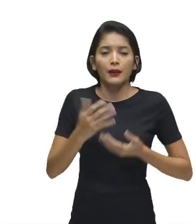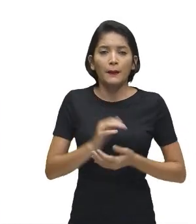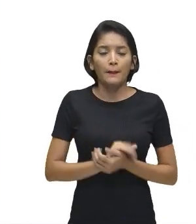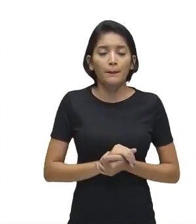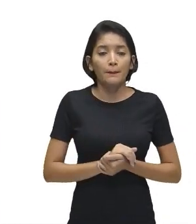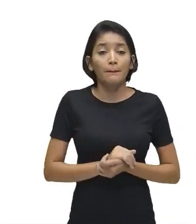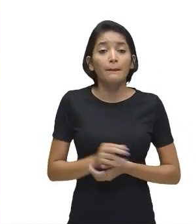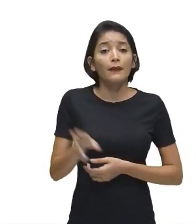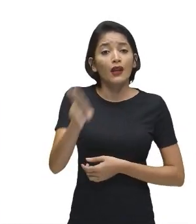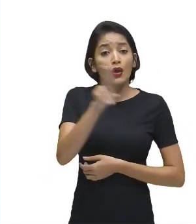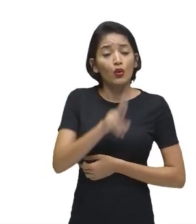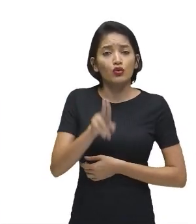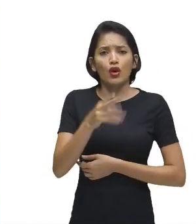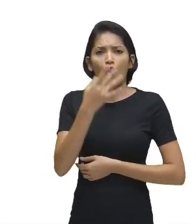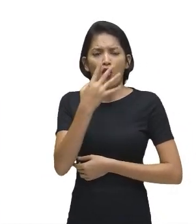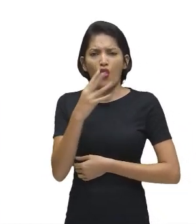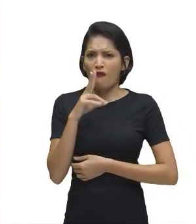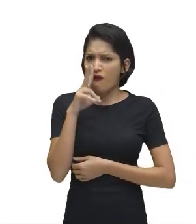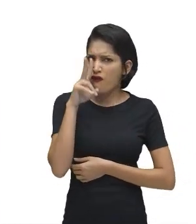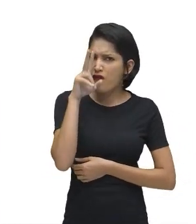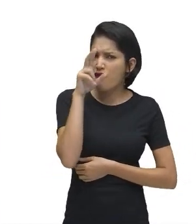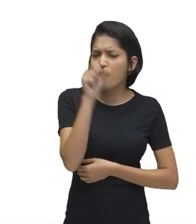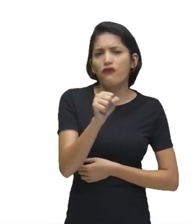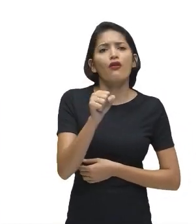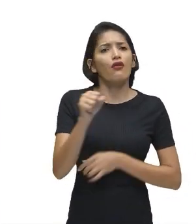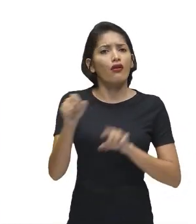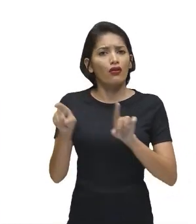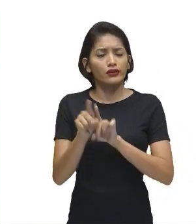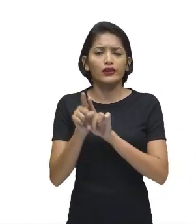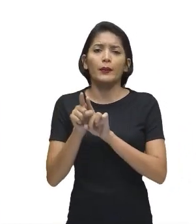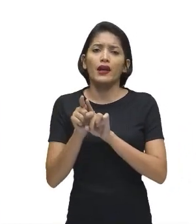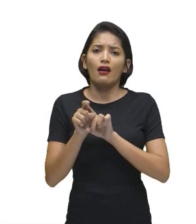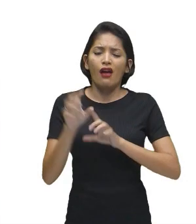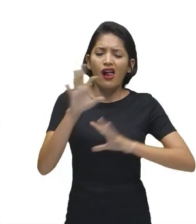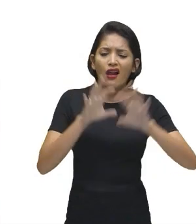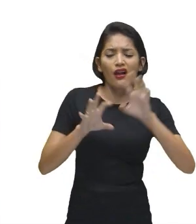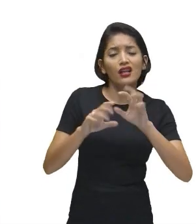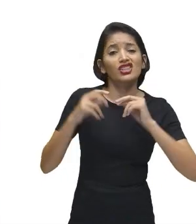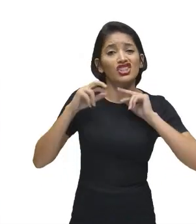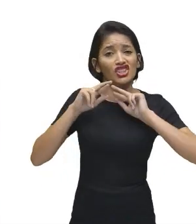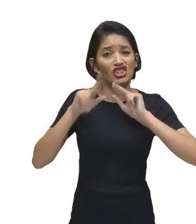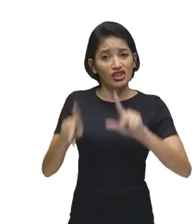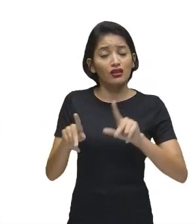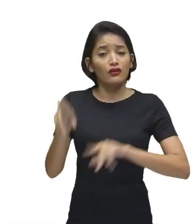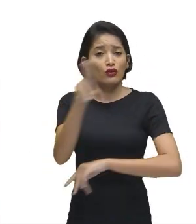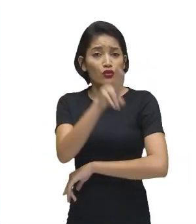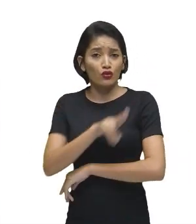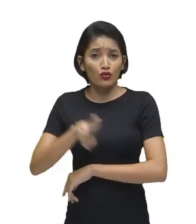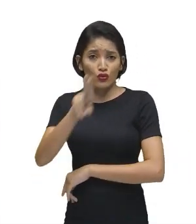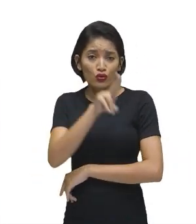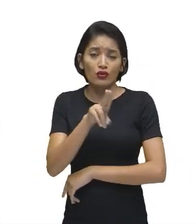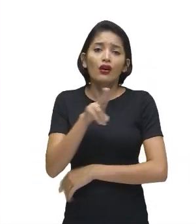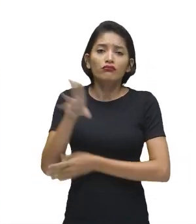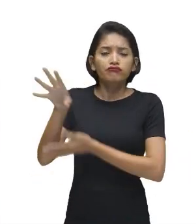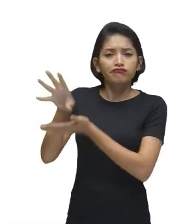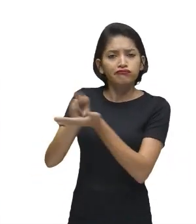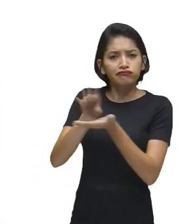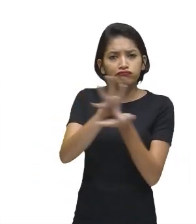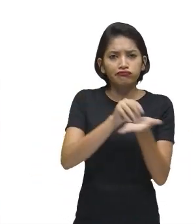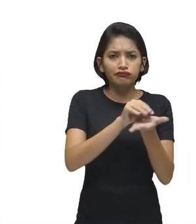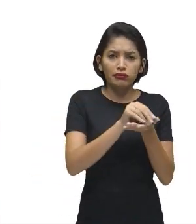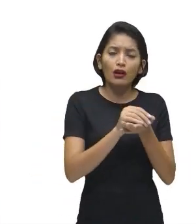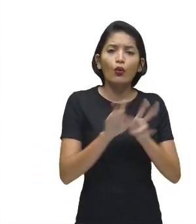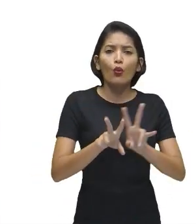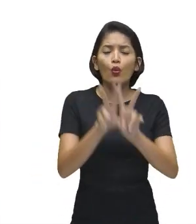eles usavam cores fortes e vibrantes, figuras distorcidas e por vezes se utilizava da abstração para